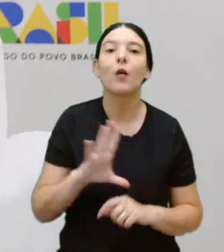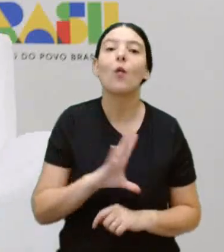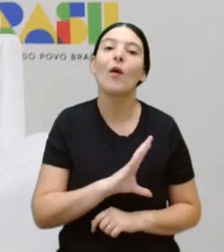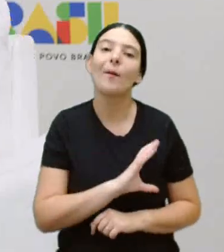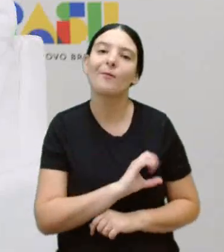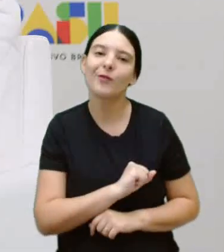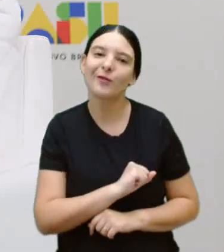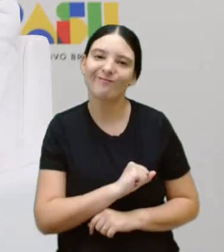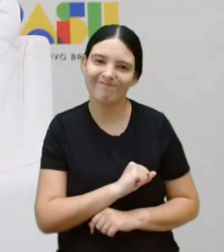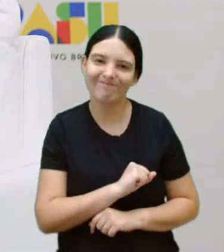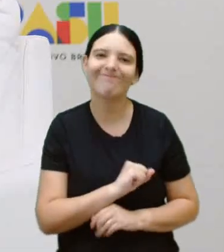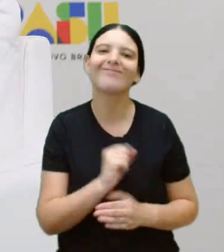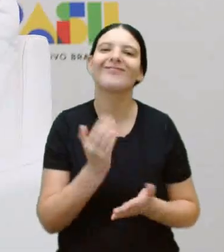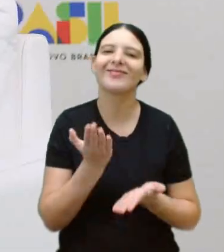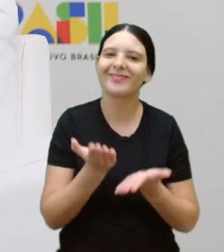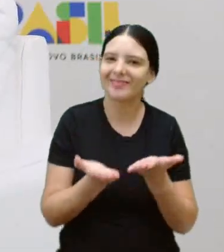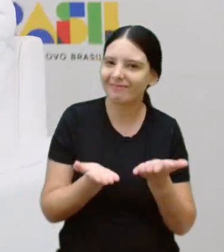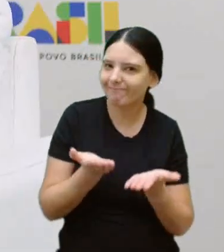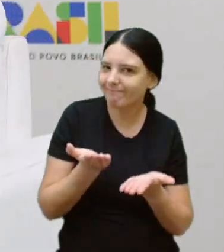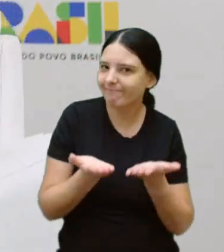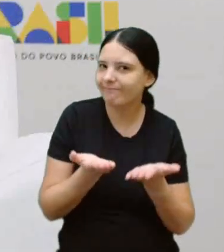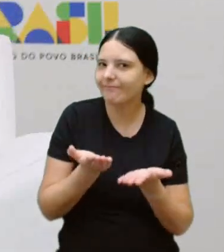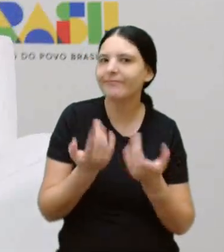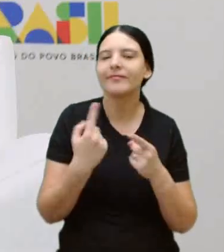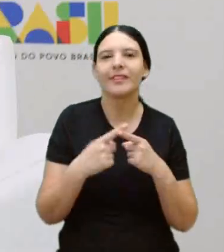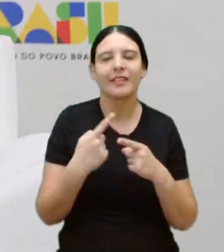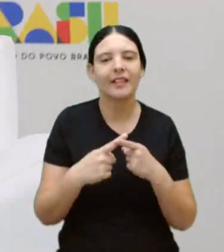hipótese de trabalho que eu faço, né? O Orumilá vai falar